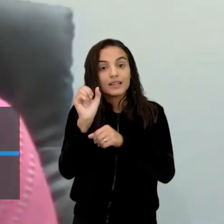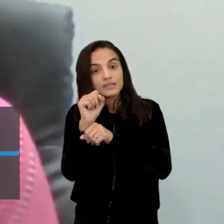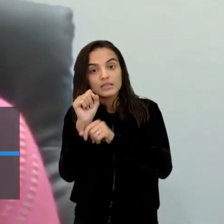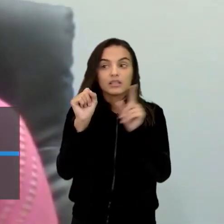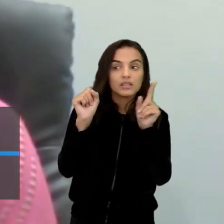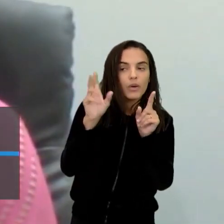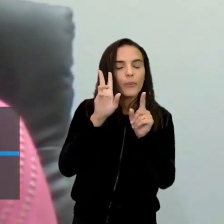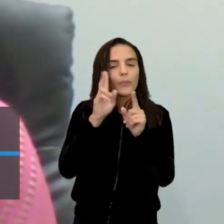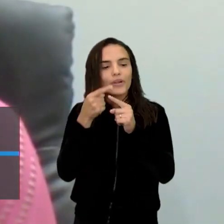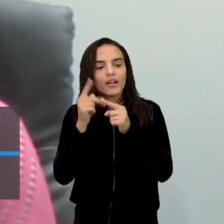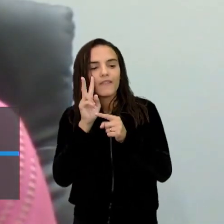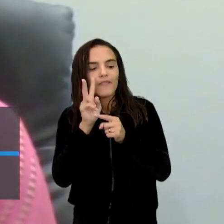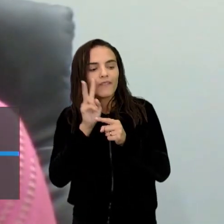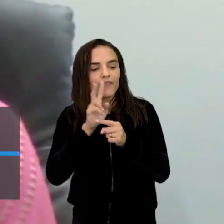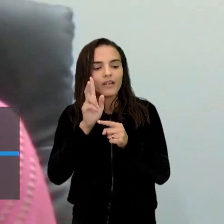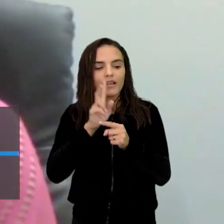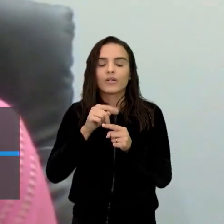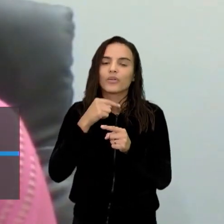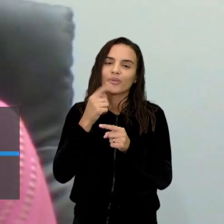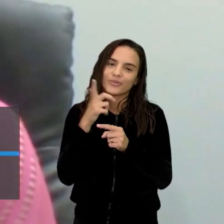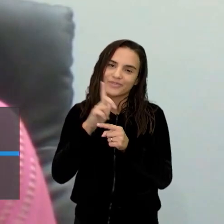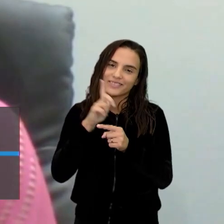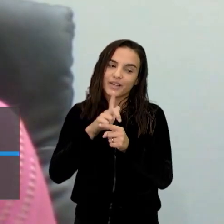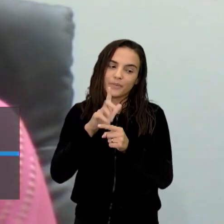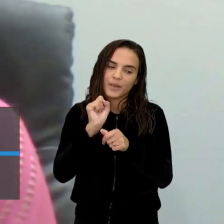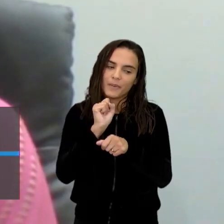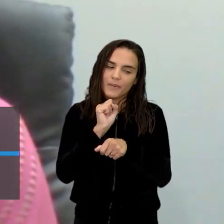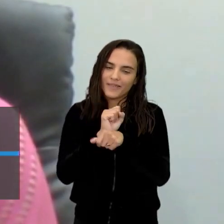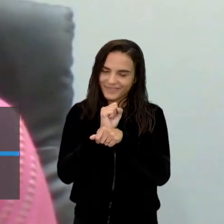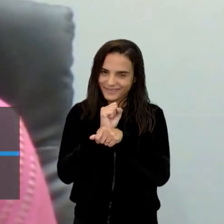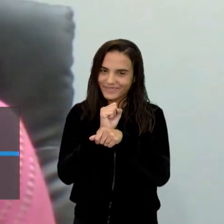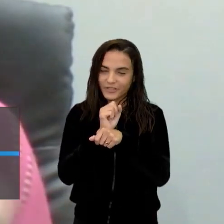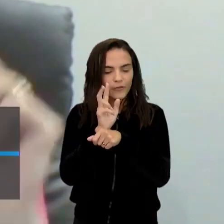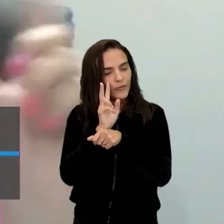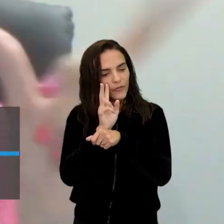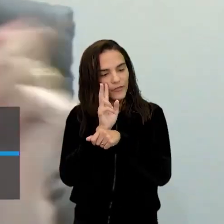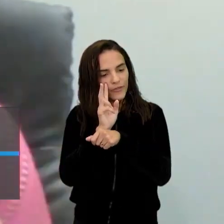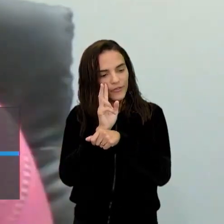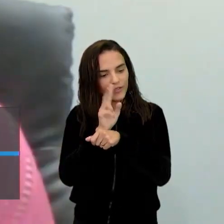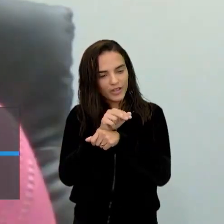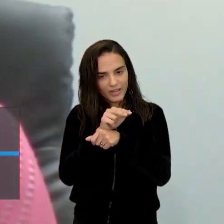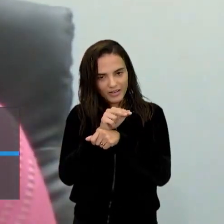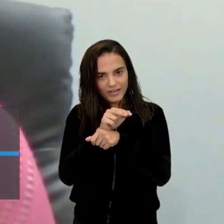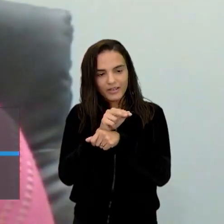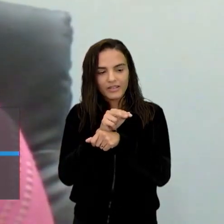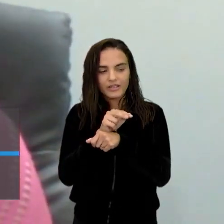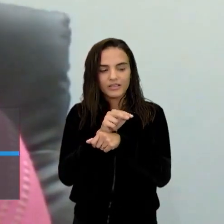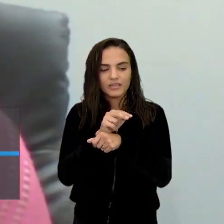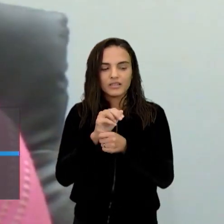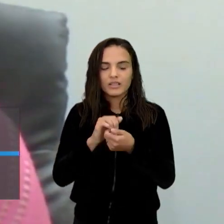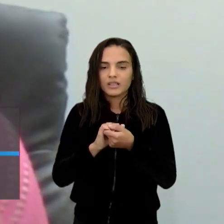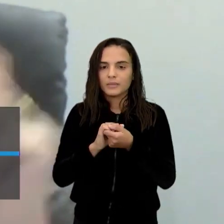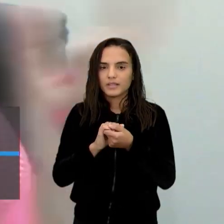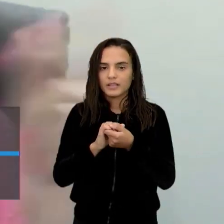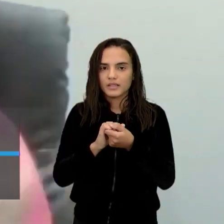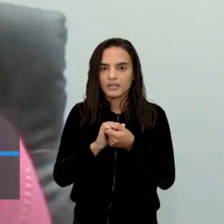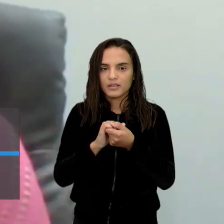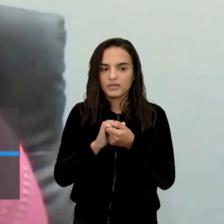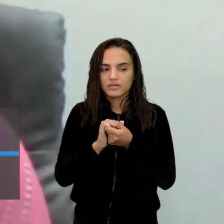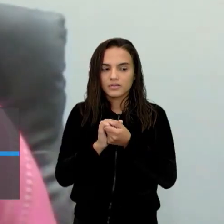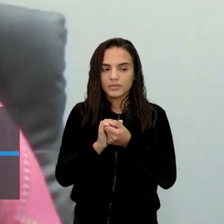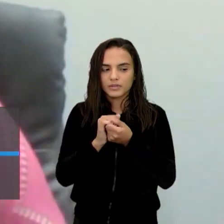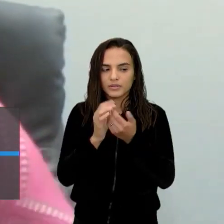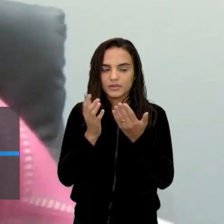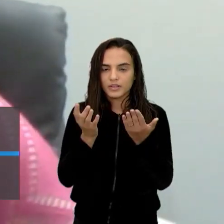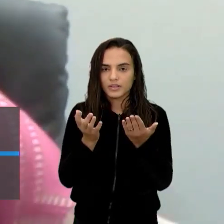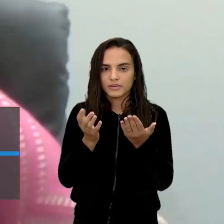consegue olhar. Então ele para o olhinho, olha, e aí você sabe que a resposta certa é aquela, é a resposta que